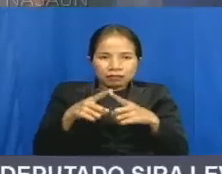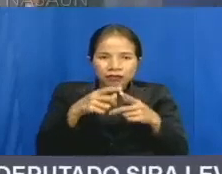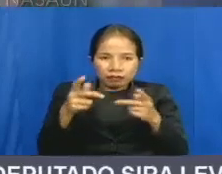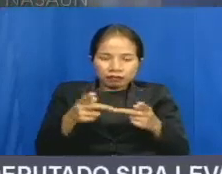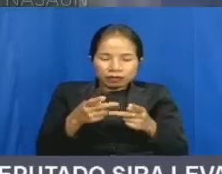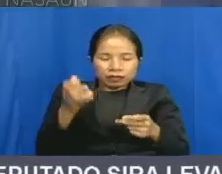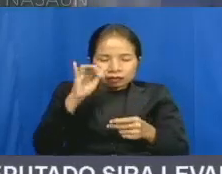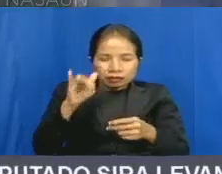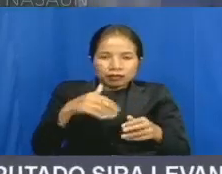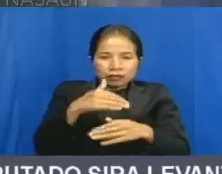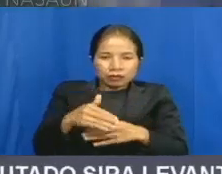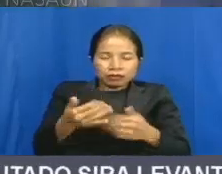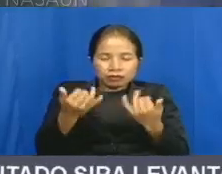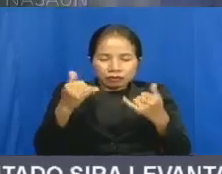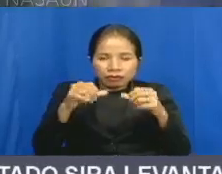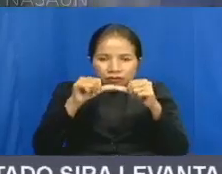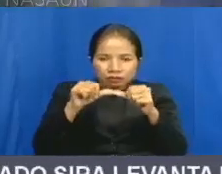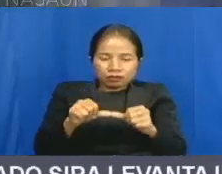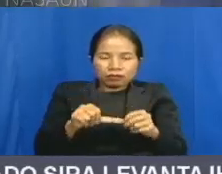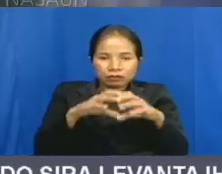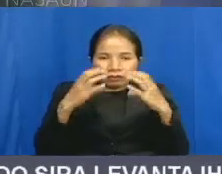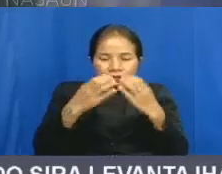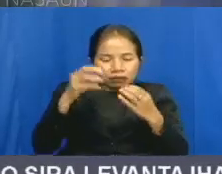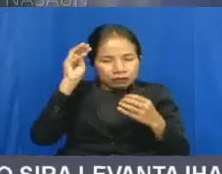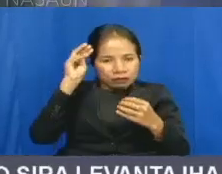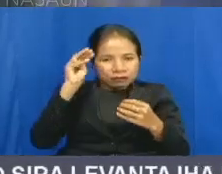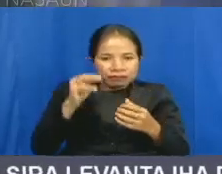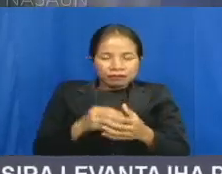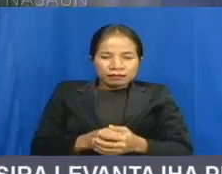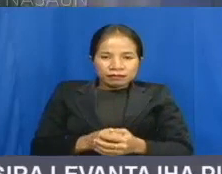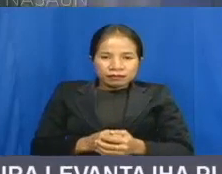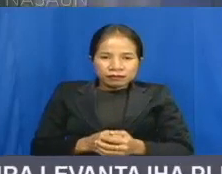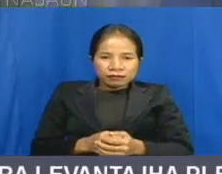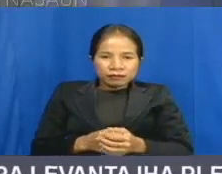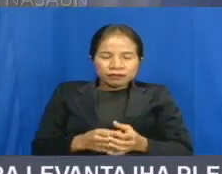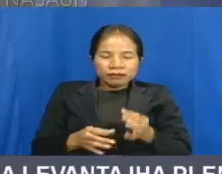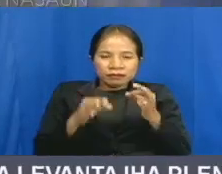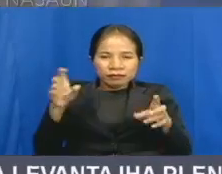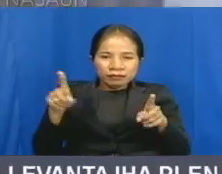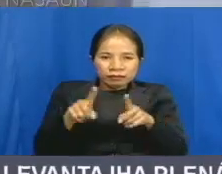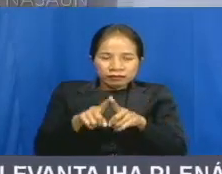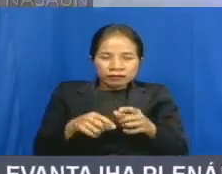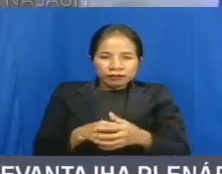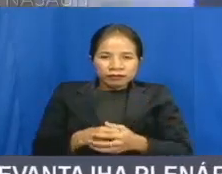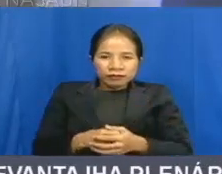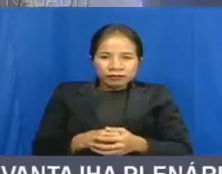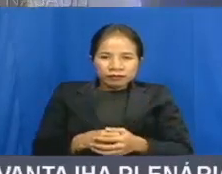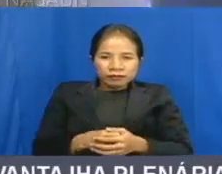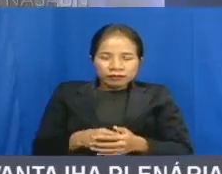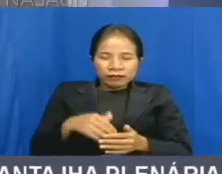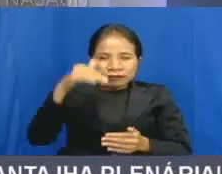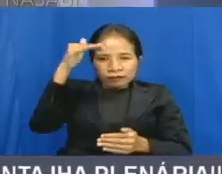né processo ir que vem uma horas né lá e conselho de ministros enquanto nesse órgão ali o governo